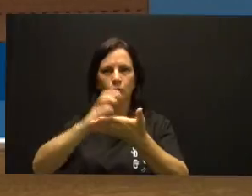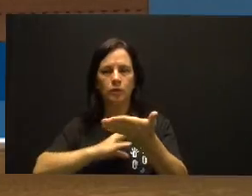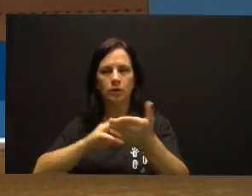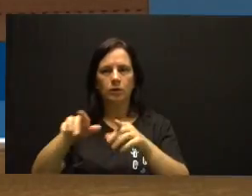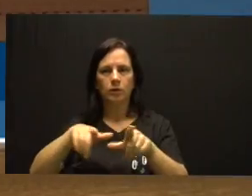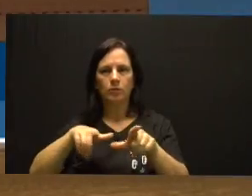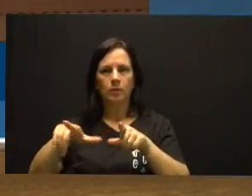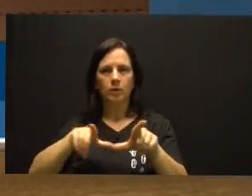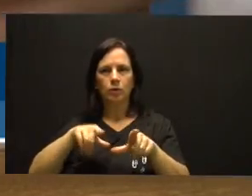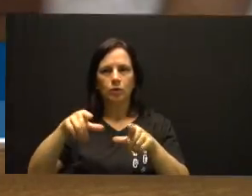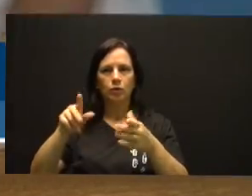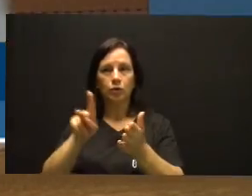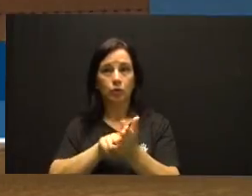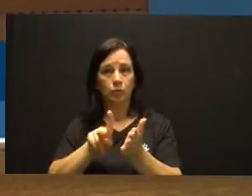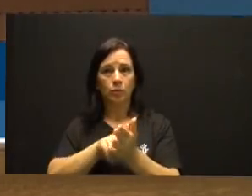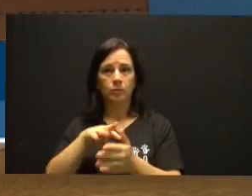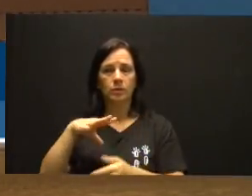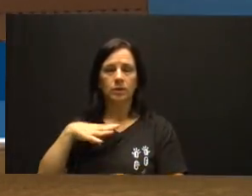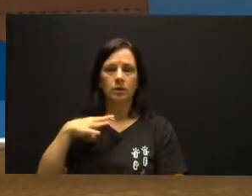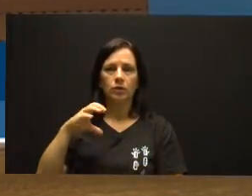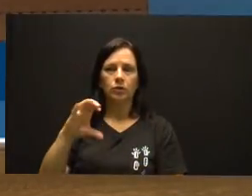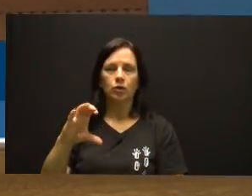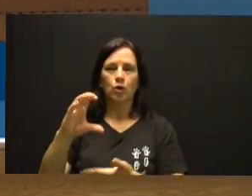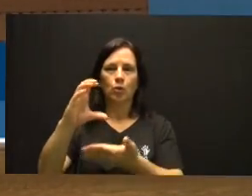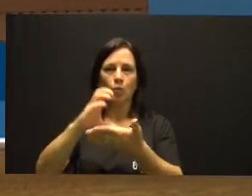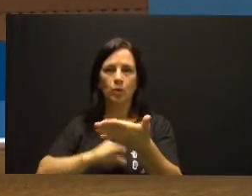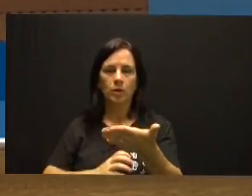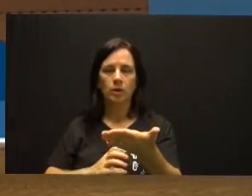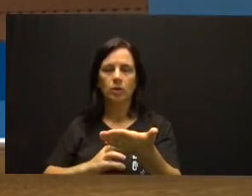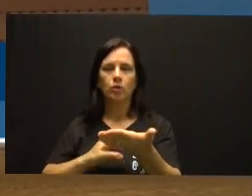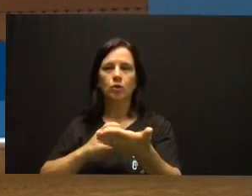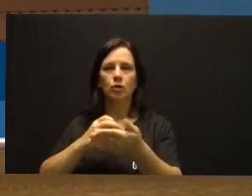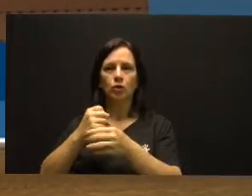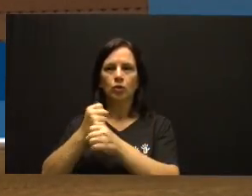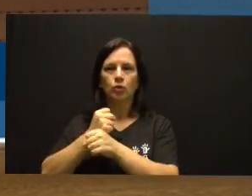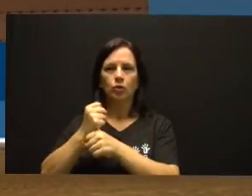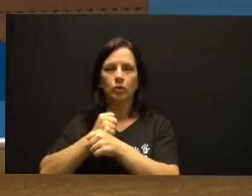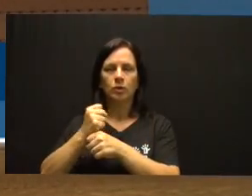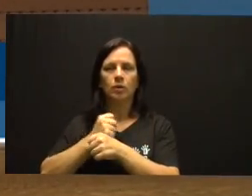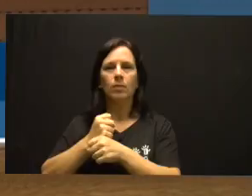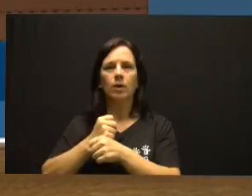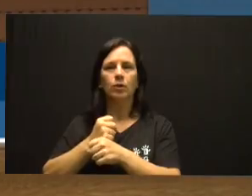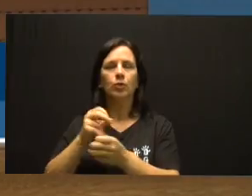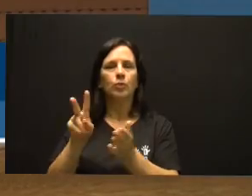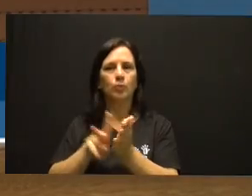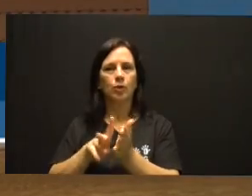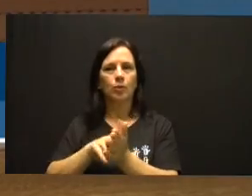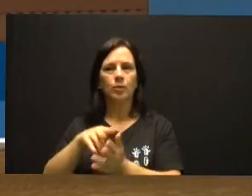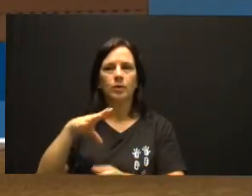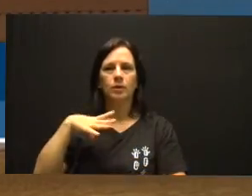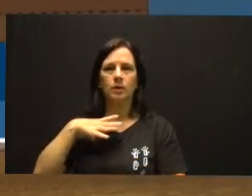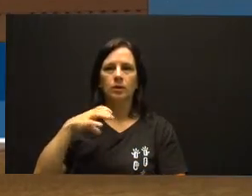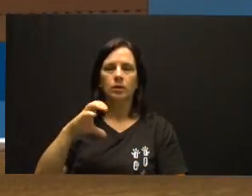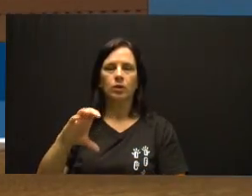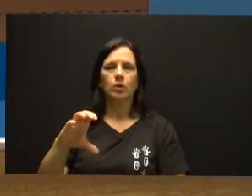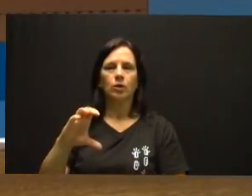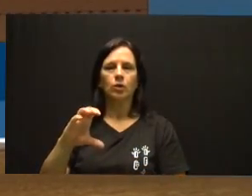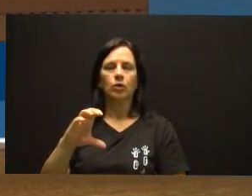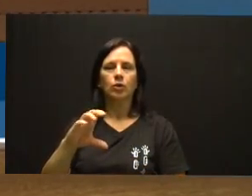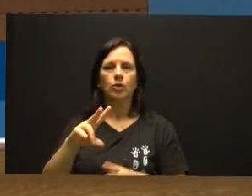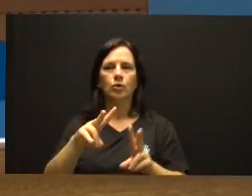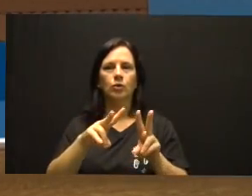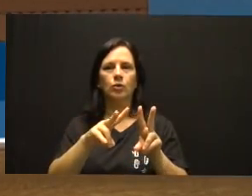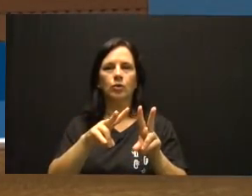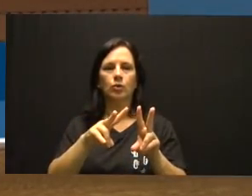no município e que incentivaria a contratação de mão de obra local. Faço exposto e requeiro